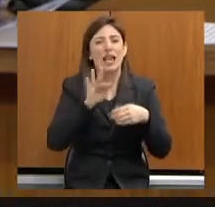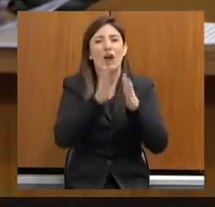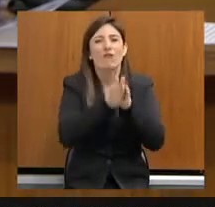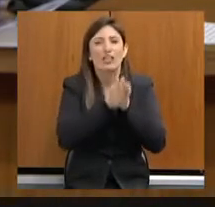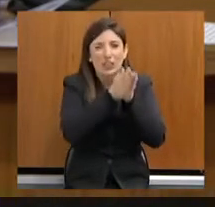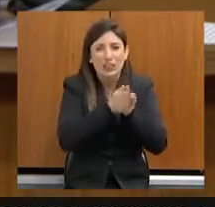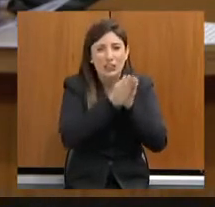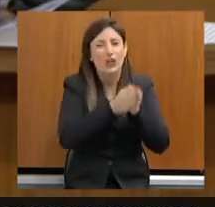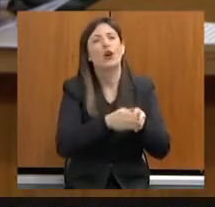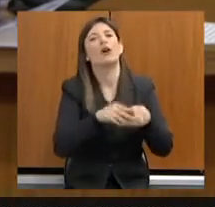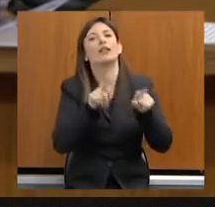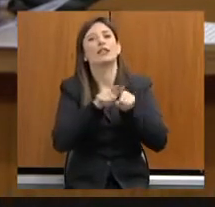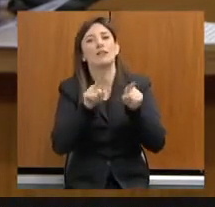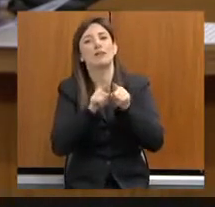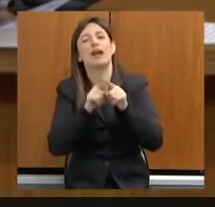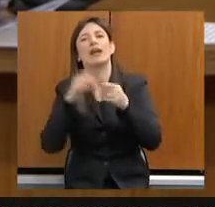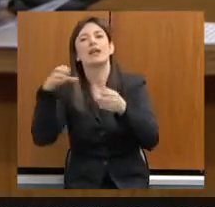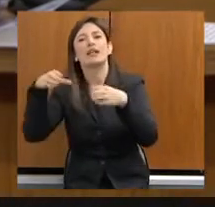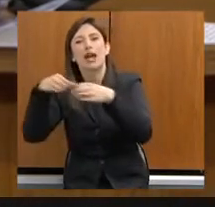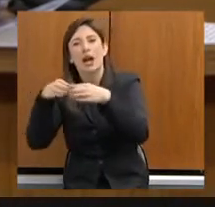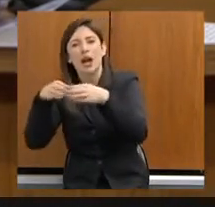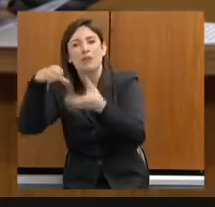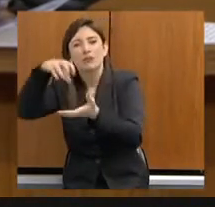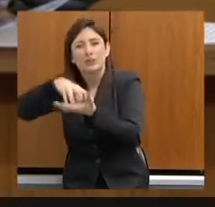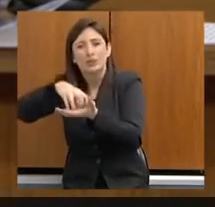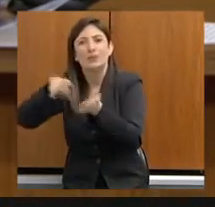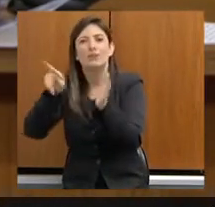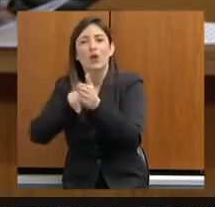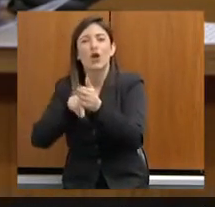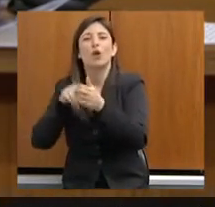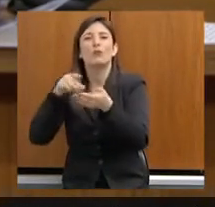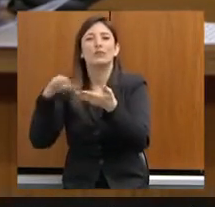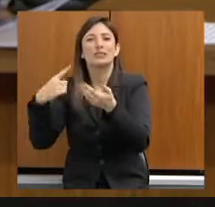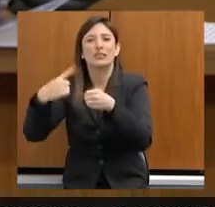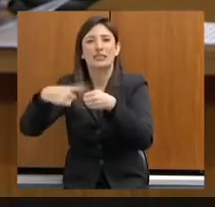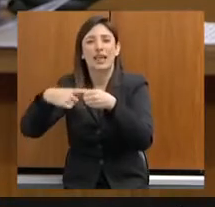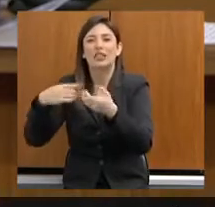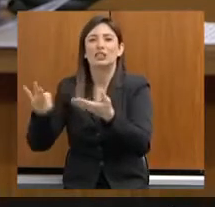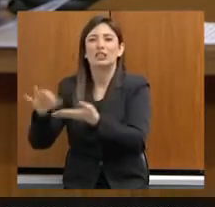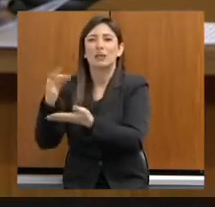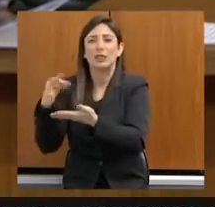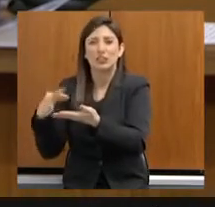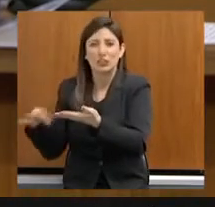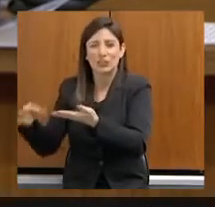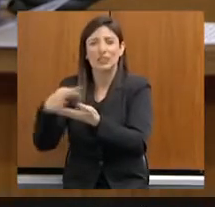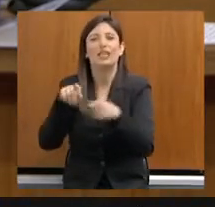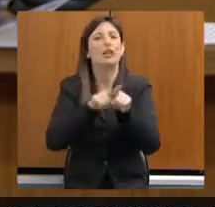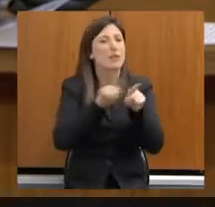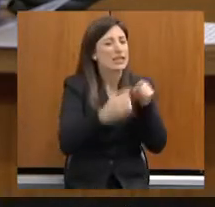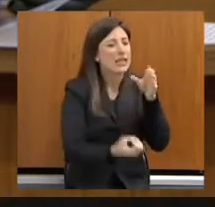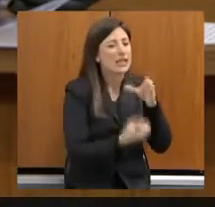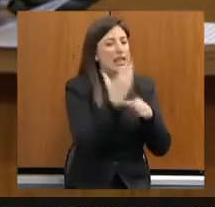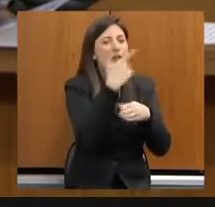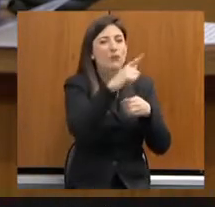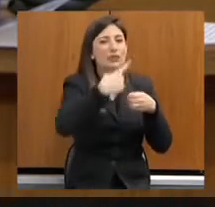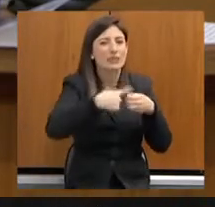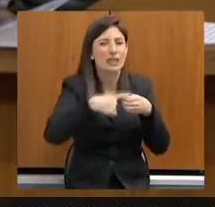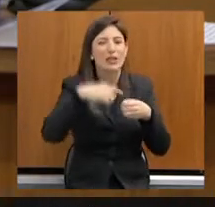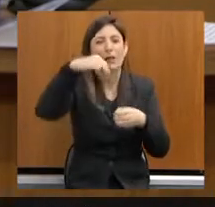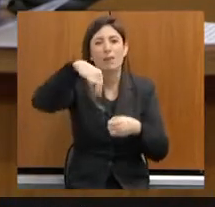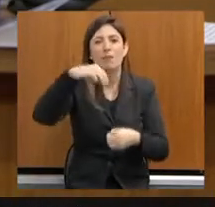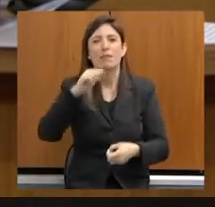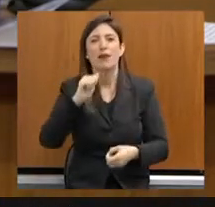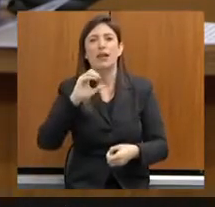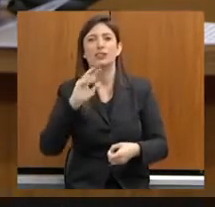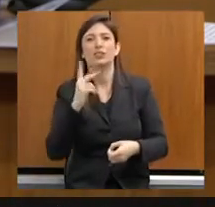Diamantina a universidade Vistosa Estamos também criando em Machado no sul de Minas para atender de uma forma especial